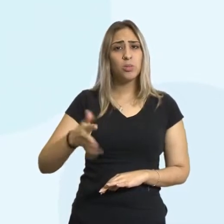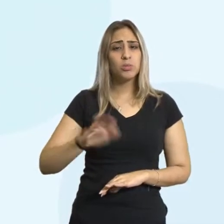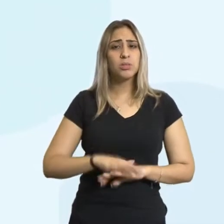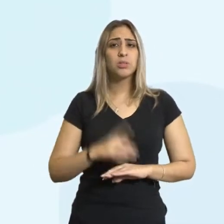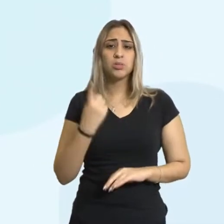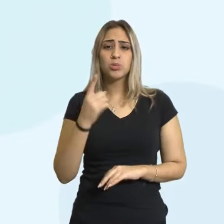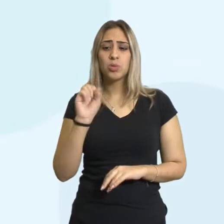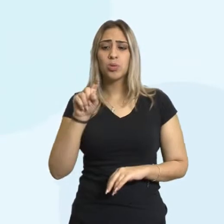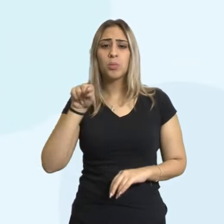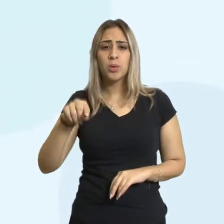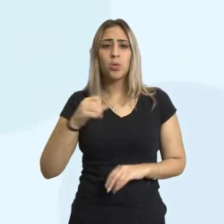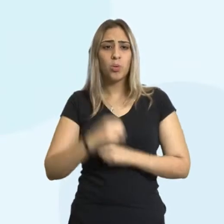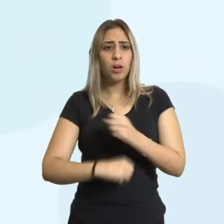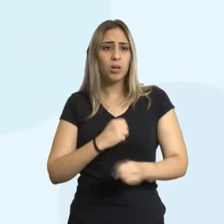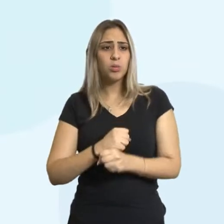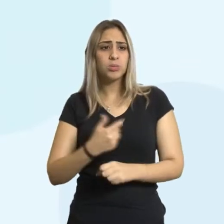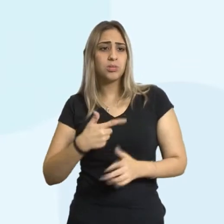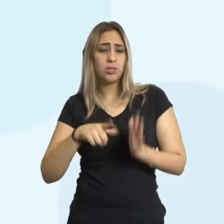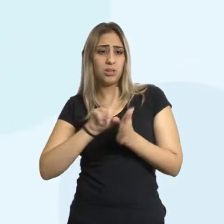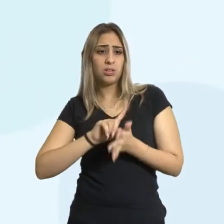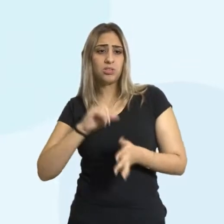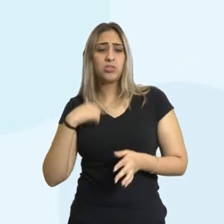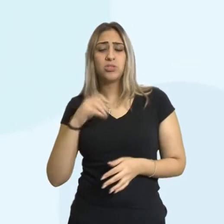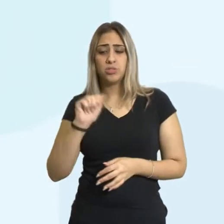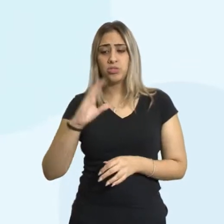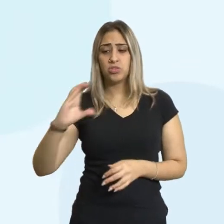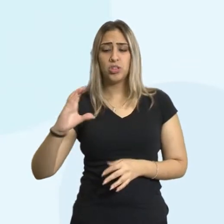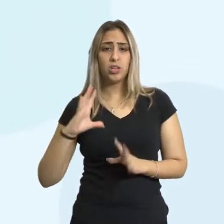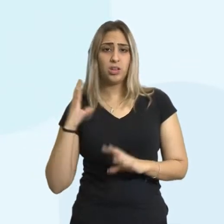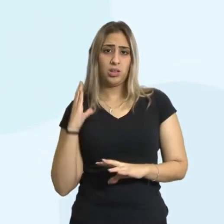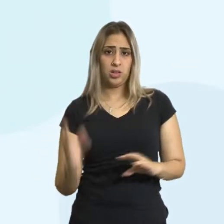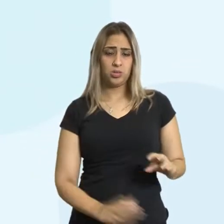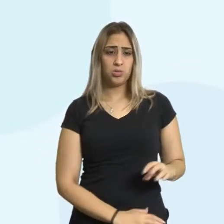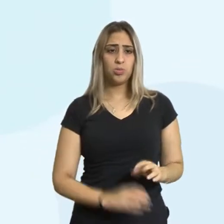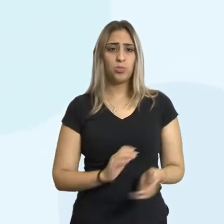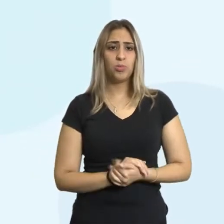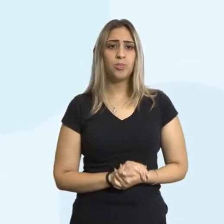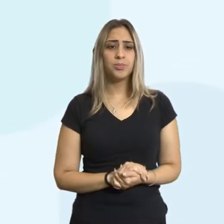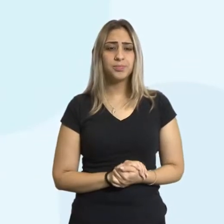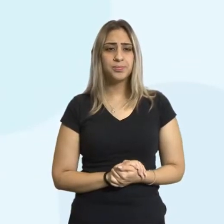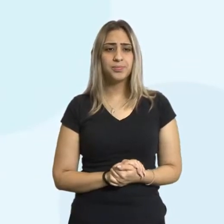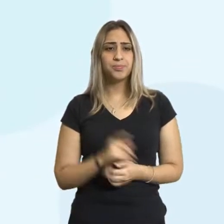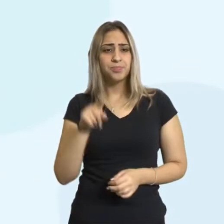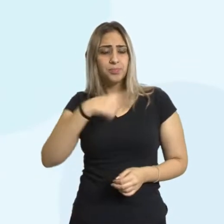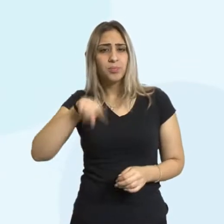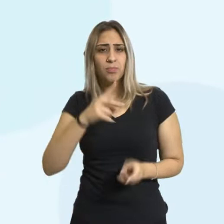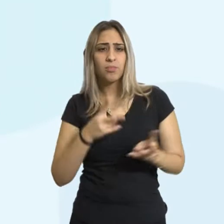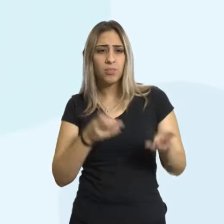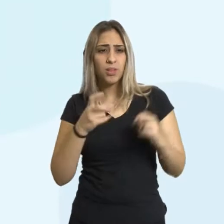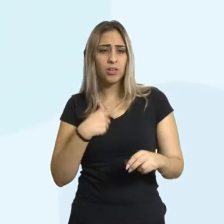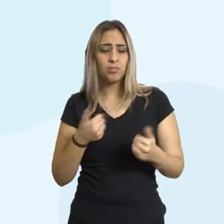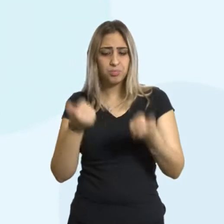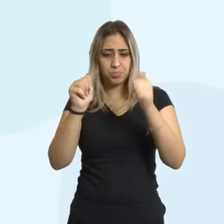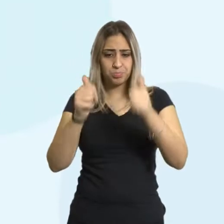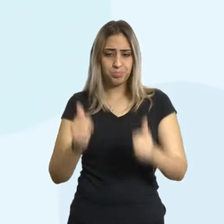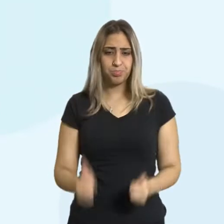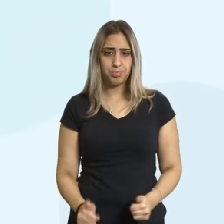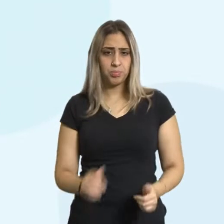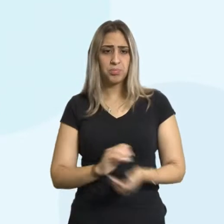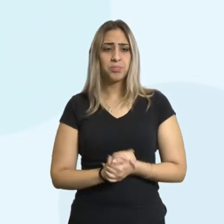mil anos antes de Cristo tá suas formas arredondadas e sinuosos foram esculpidas em calcário